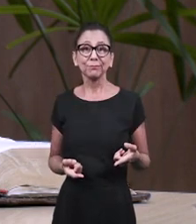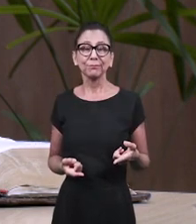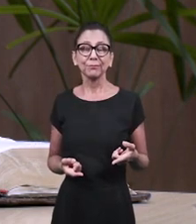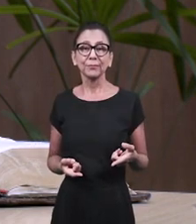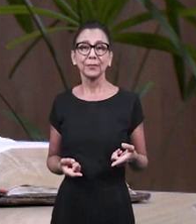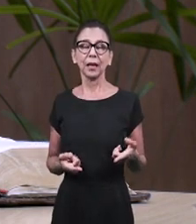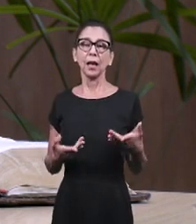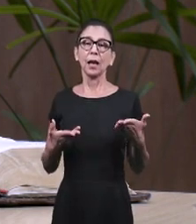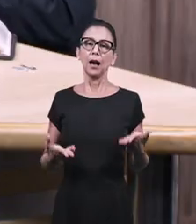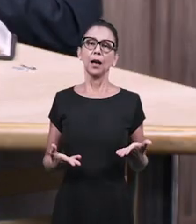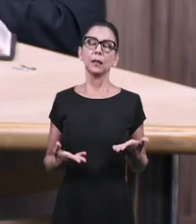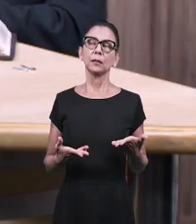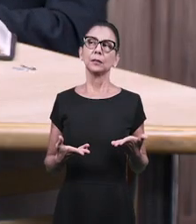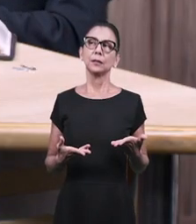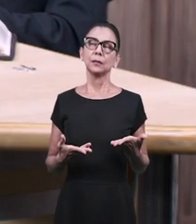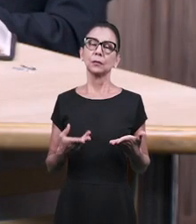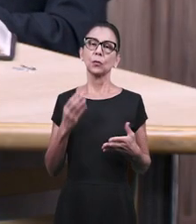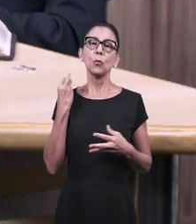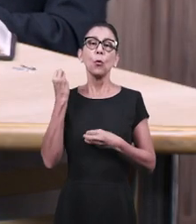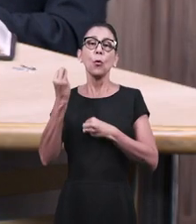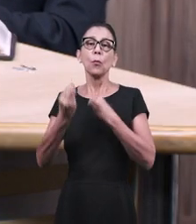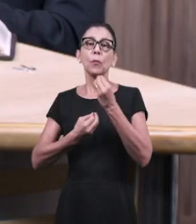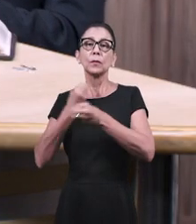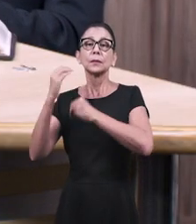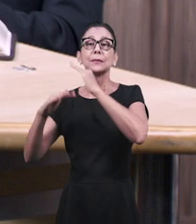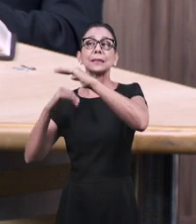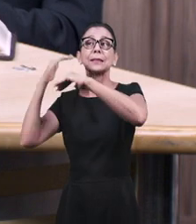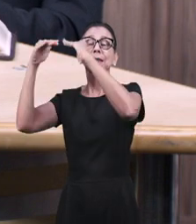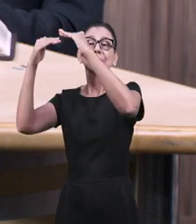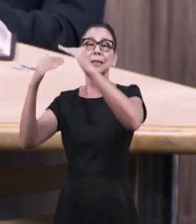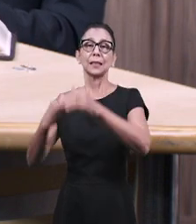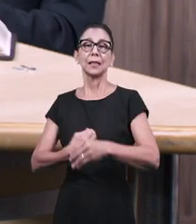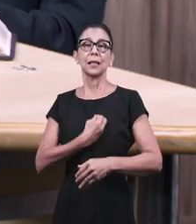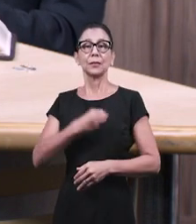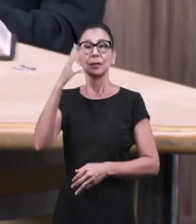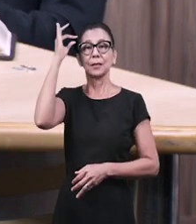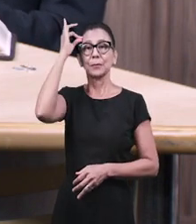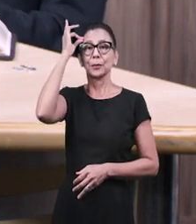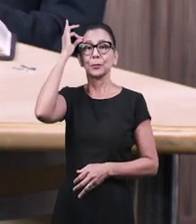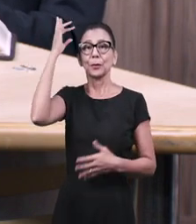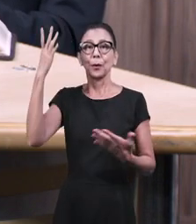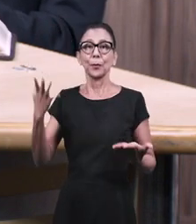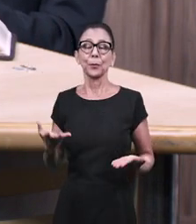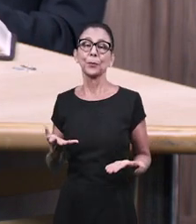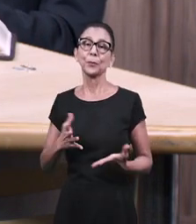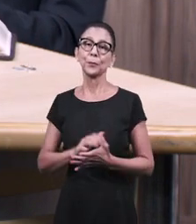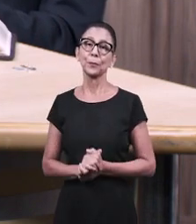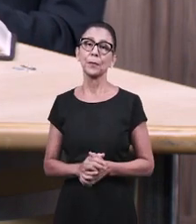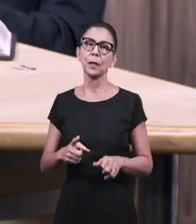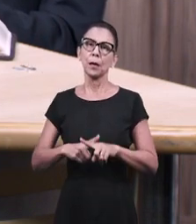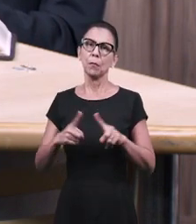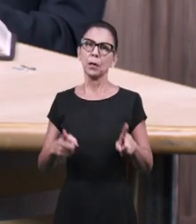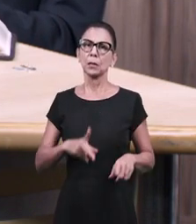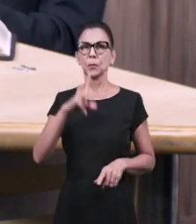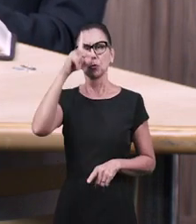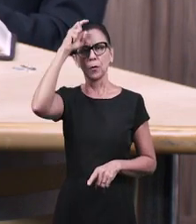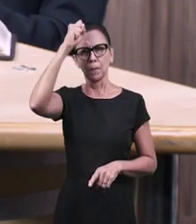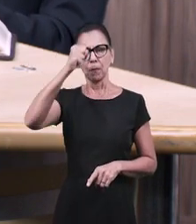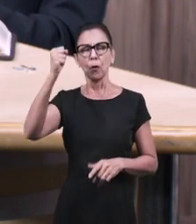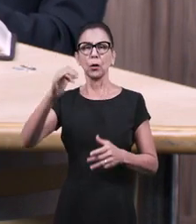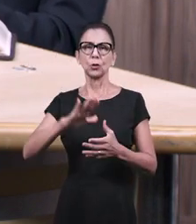tropeçar. Mas se entender no Espírito, por isso que o forte pode comer de tudo. Pode dar concreto,